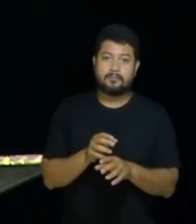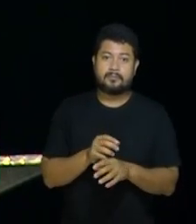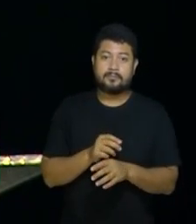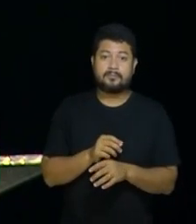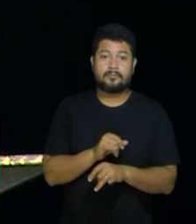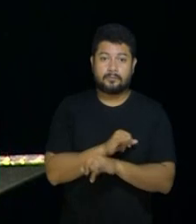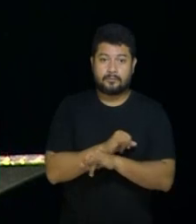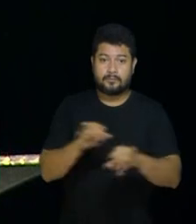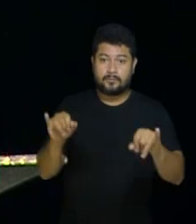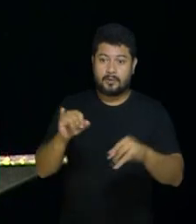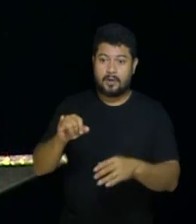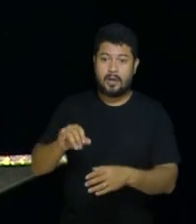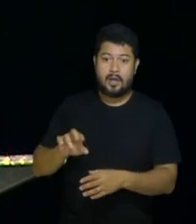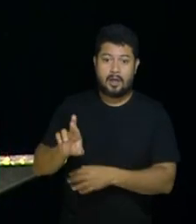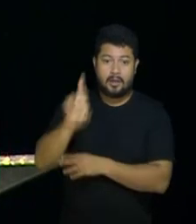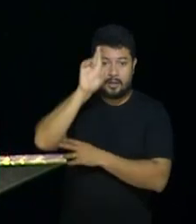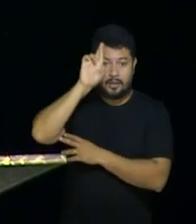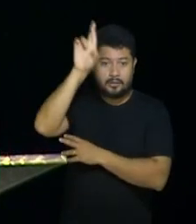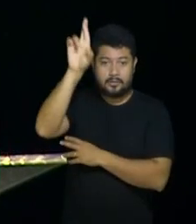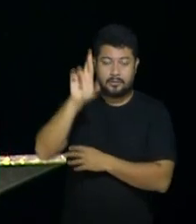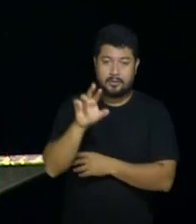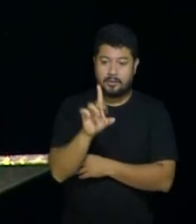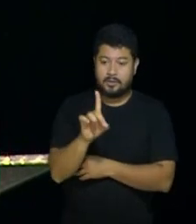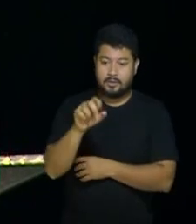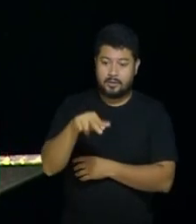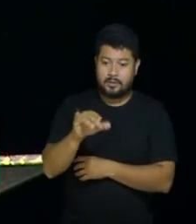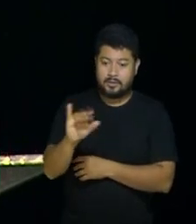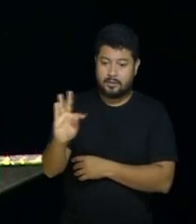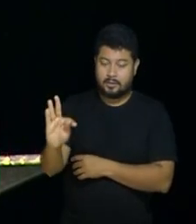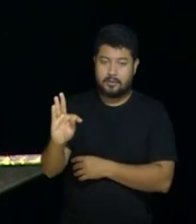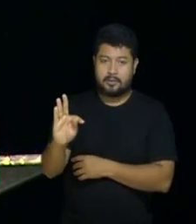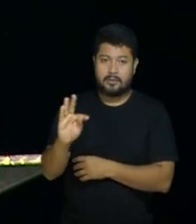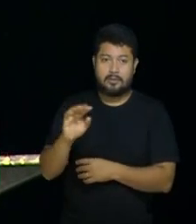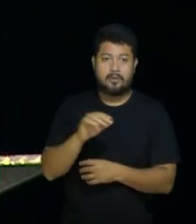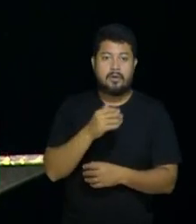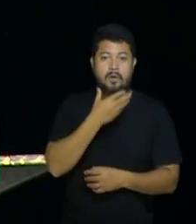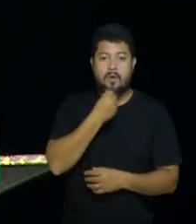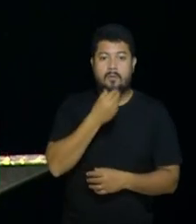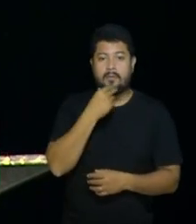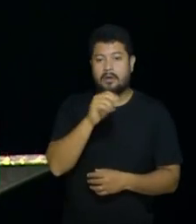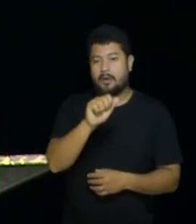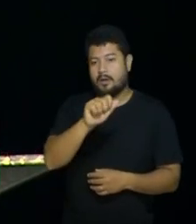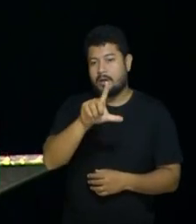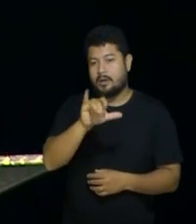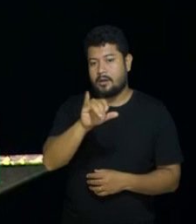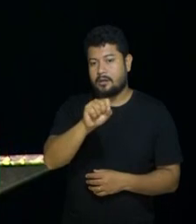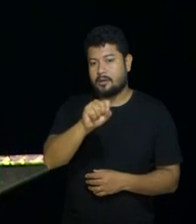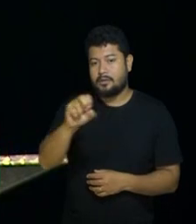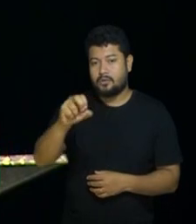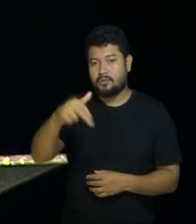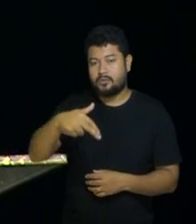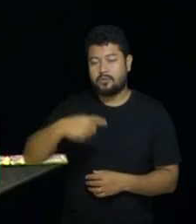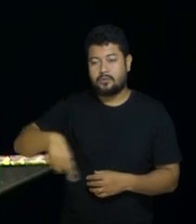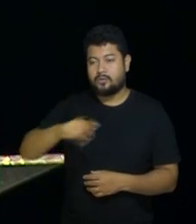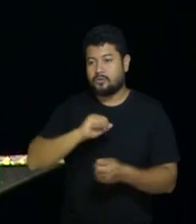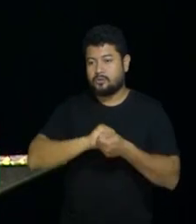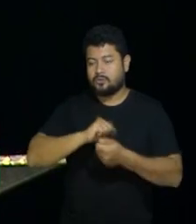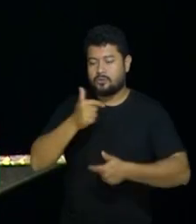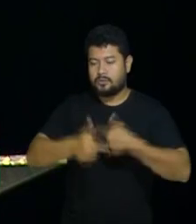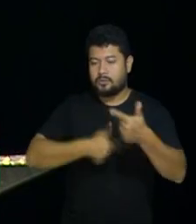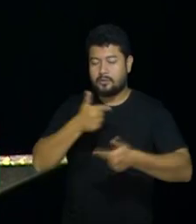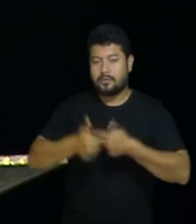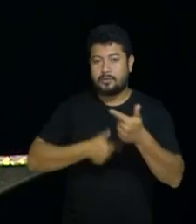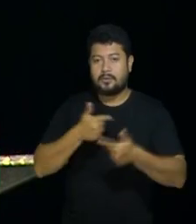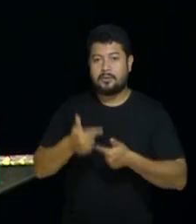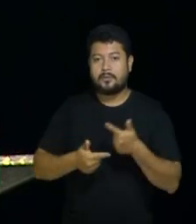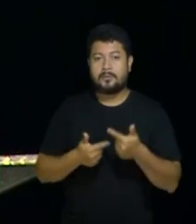superintendente DENIT, que é muito colega meu, o Alisson, que é o superintendente, que a gente vem trabalhando há anos, quando eu